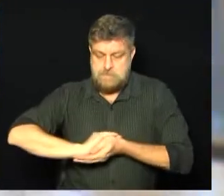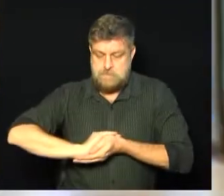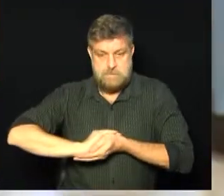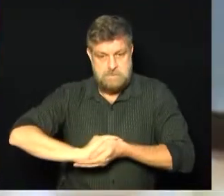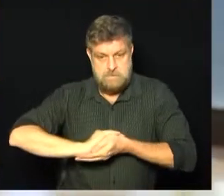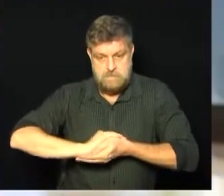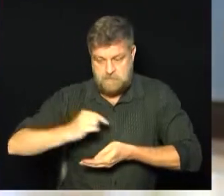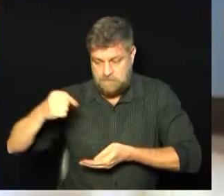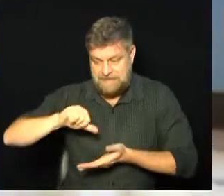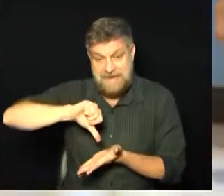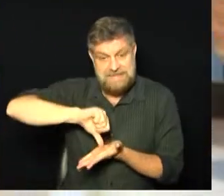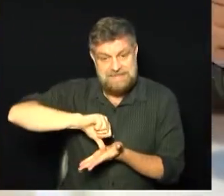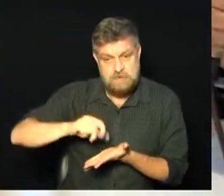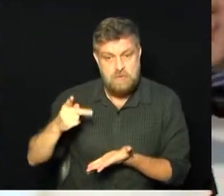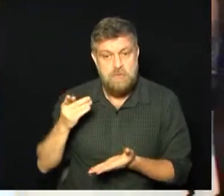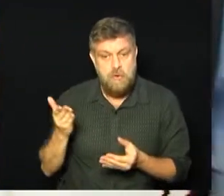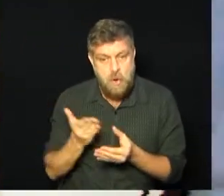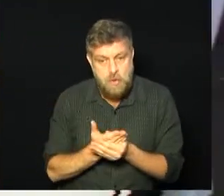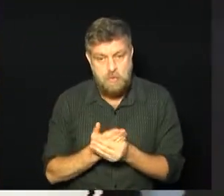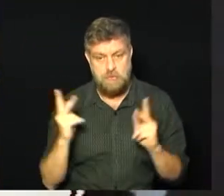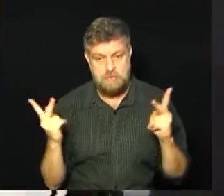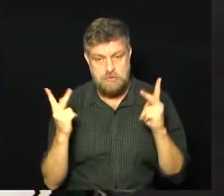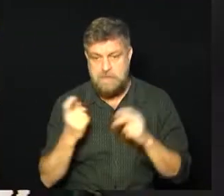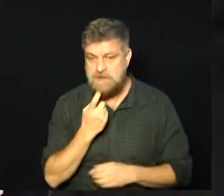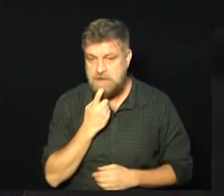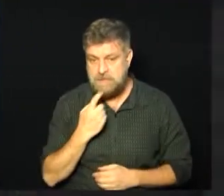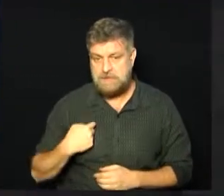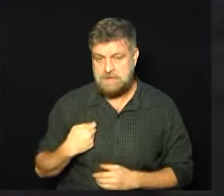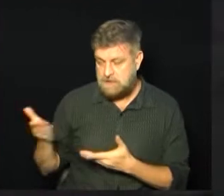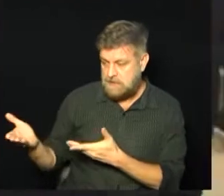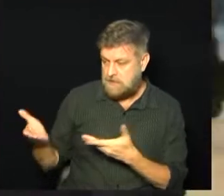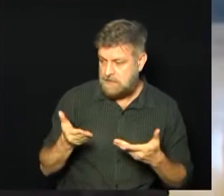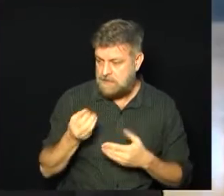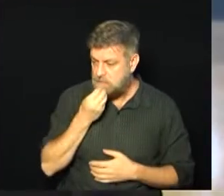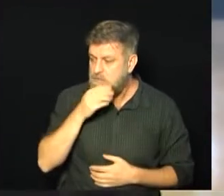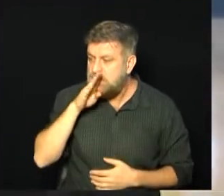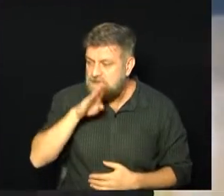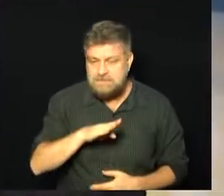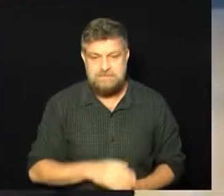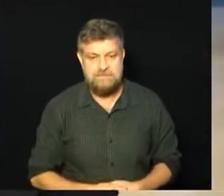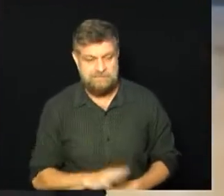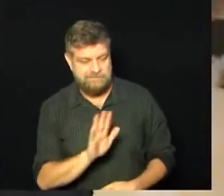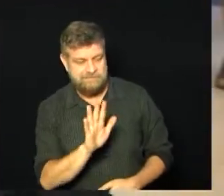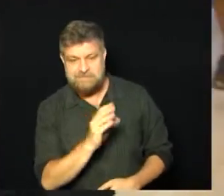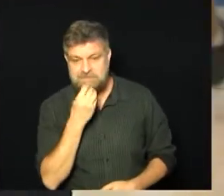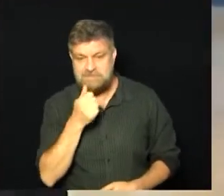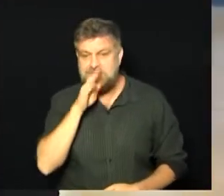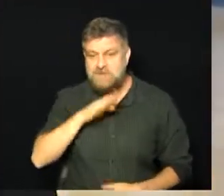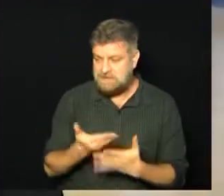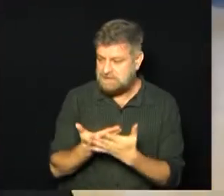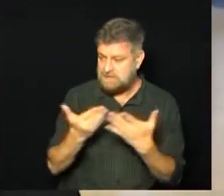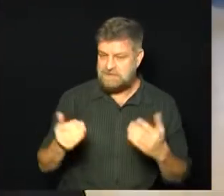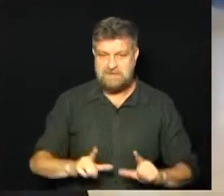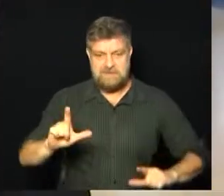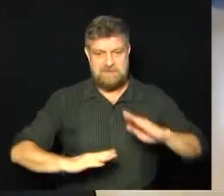aonde está a sede do Procon, aqui no Campinas Shopping. Éder, seja bem-vindo. Boa tarde para você. Boa tarde, Mariana. Boa tarde a todos que acompanham a